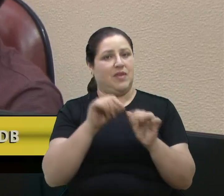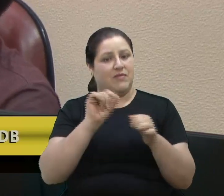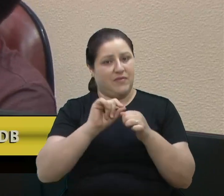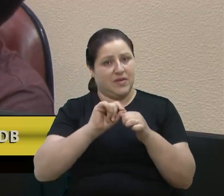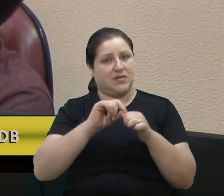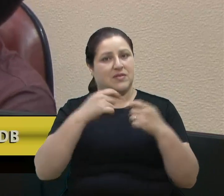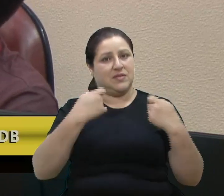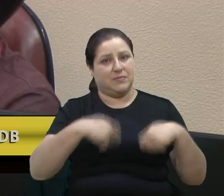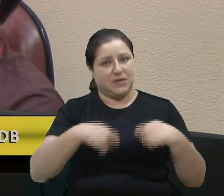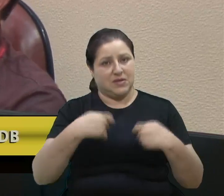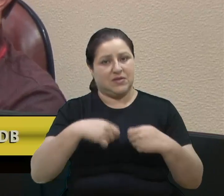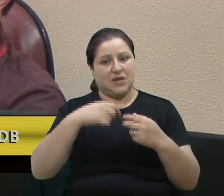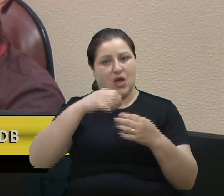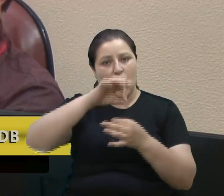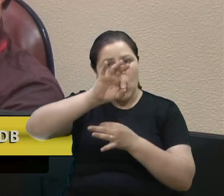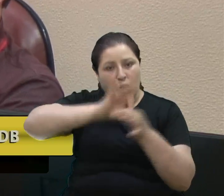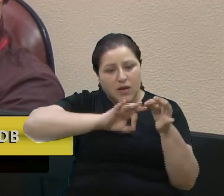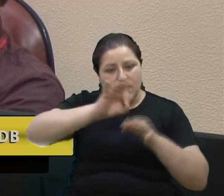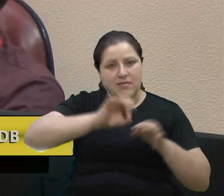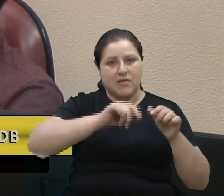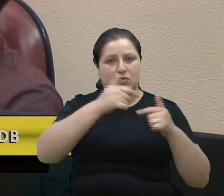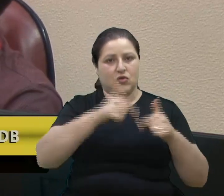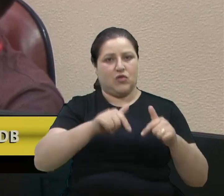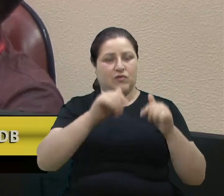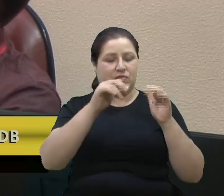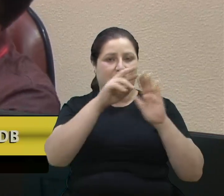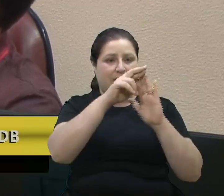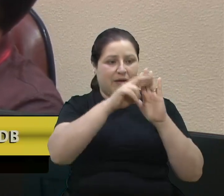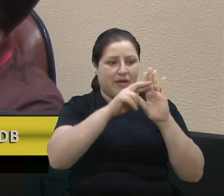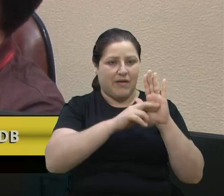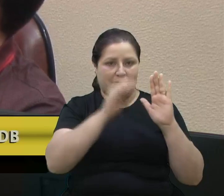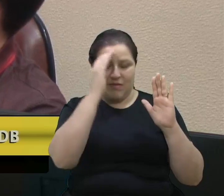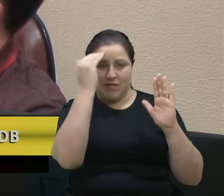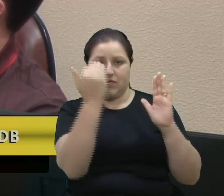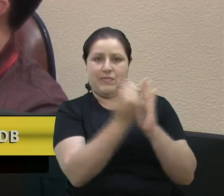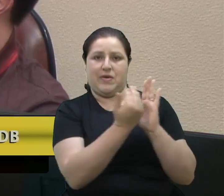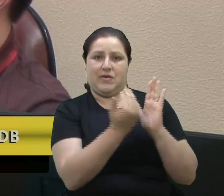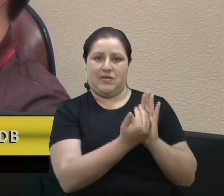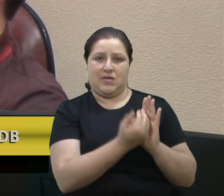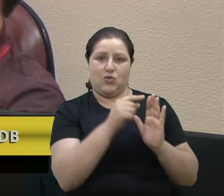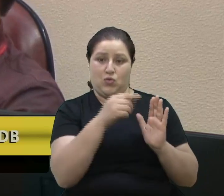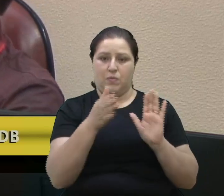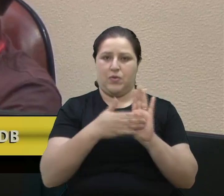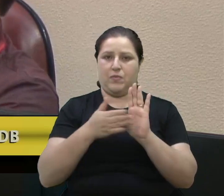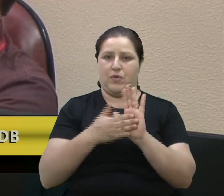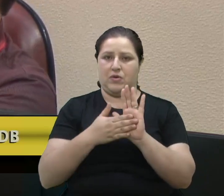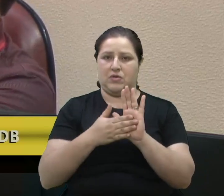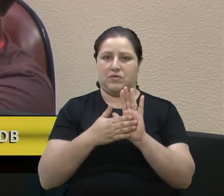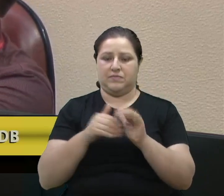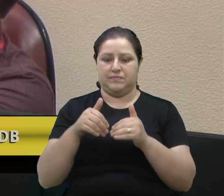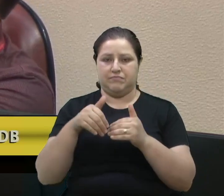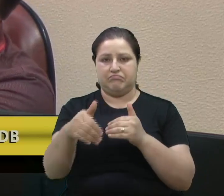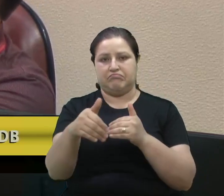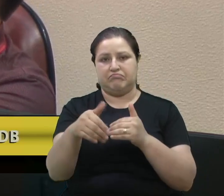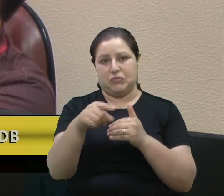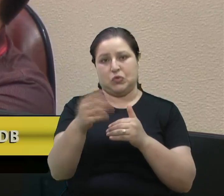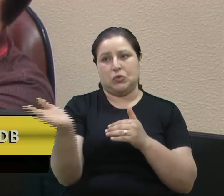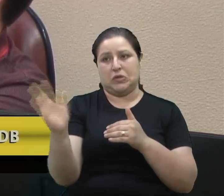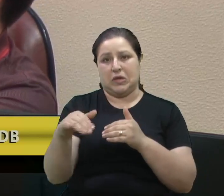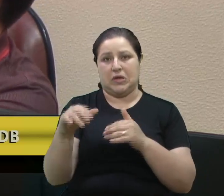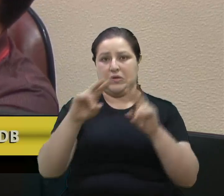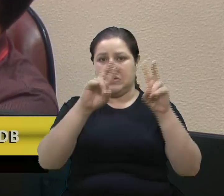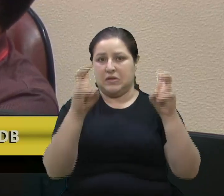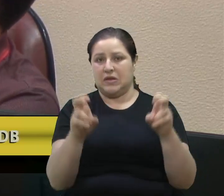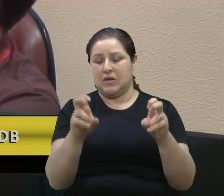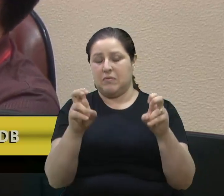reorganizar, normatizar da forma como o senhor está propondo aqui. Então, Daqui a pouco o senhor traz um tema